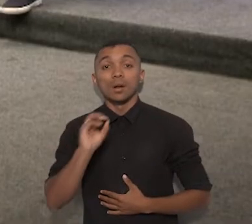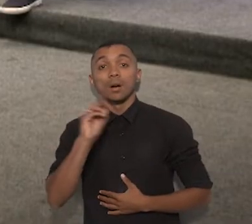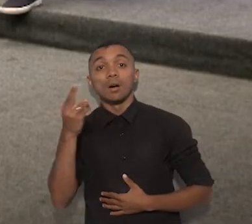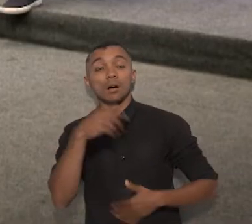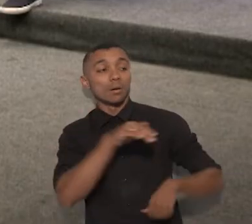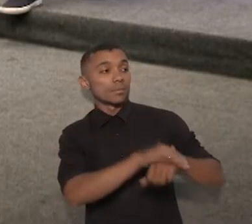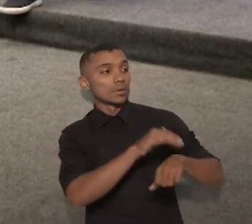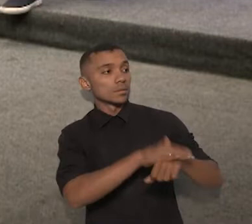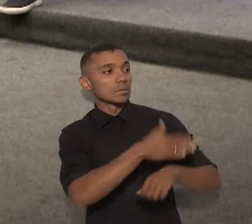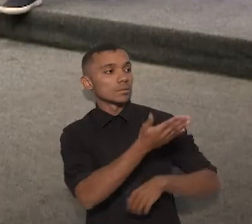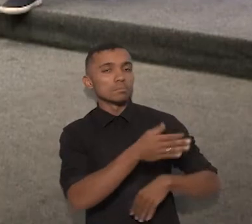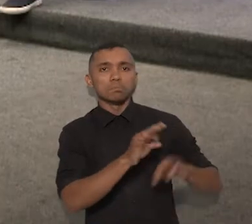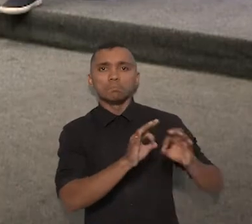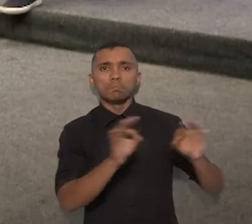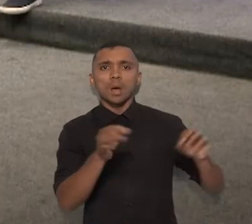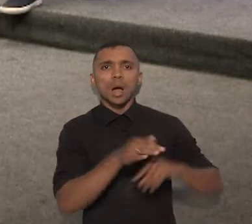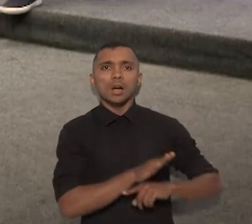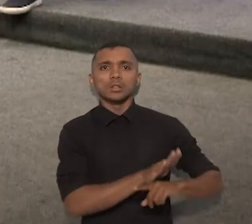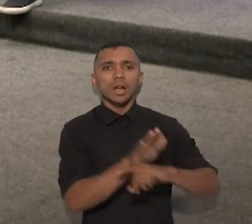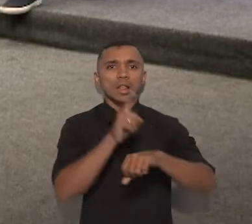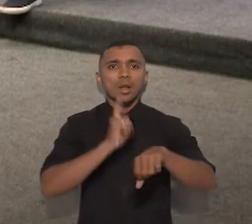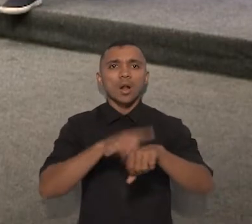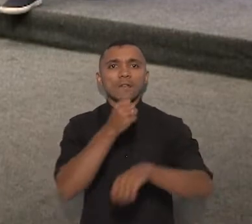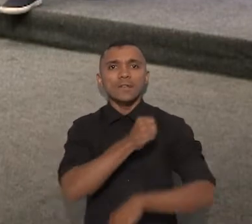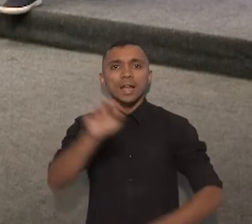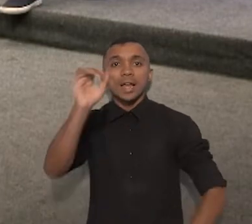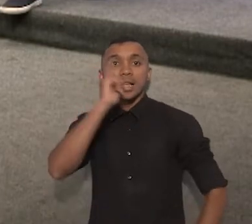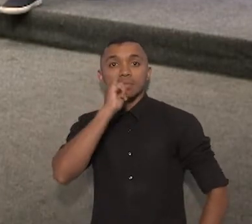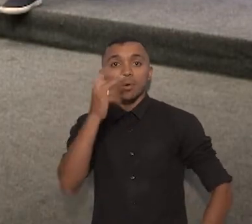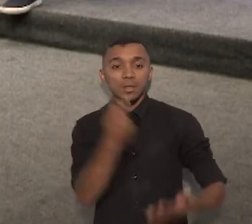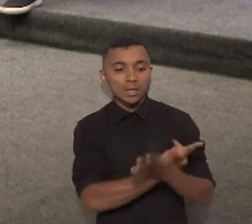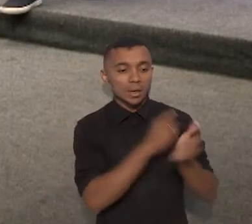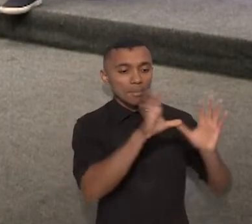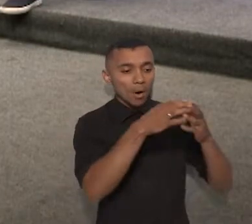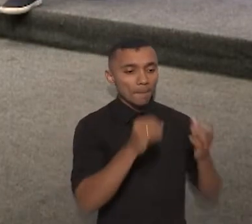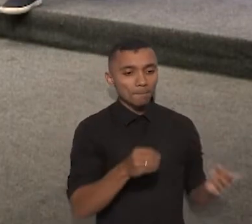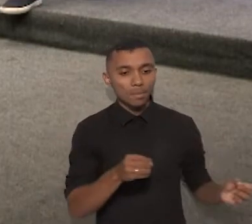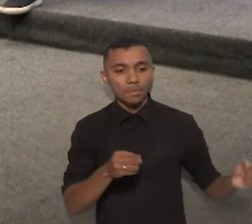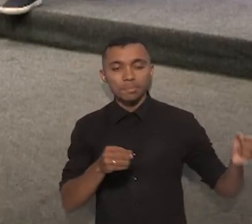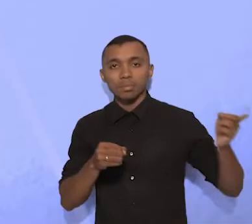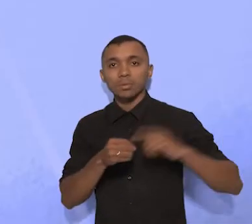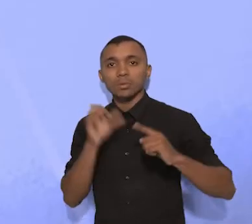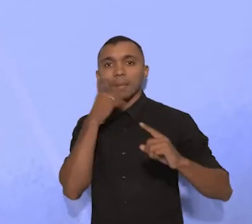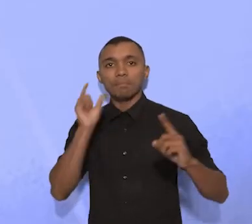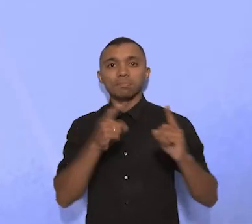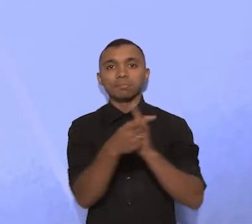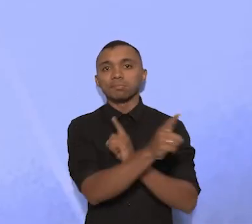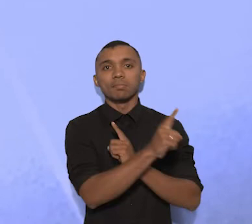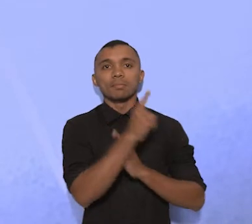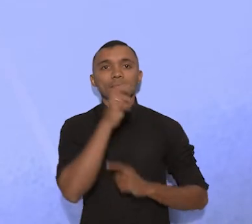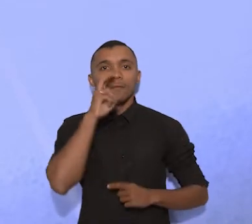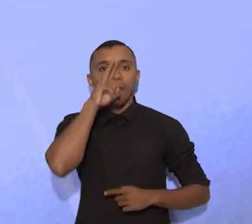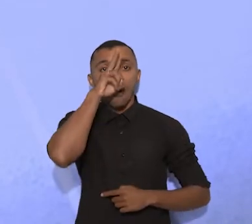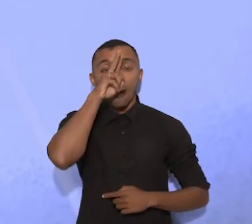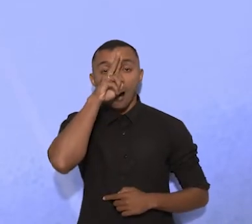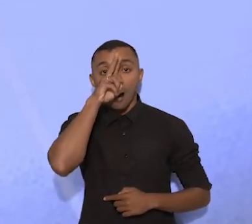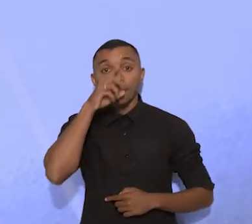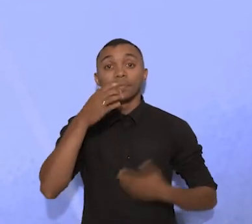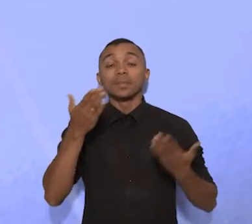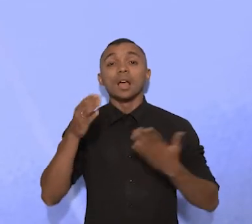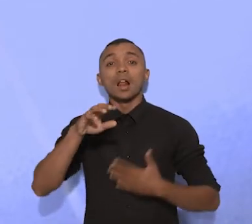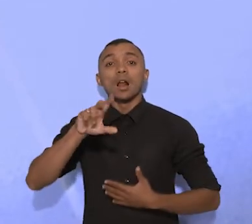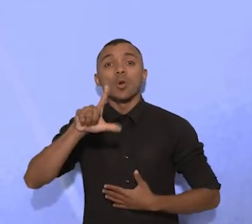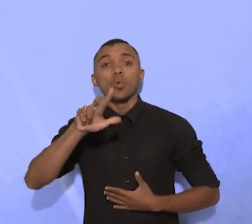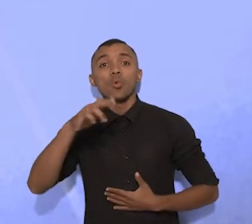ele era a válvula de escape da defesa quando você retomava a bola e tinha nele uma saída rápida para o contra-ataque. Com o Lucas Lima, você não tinha